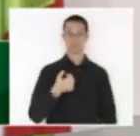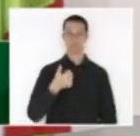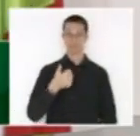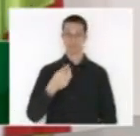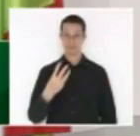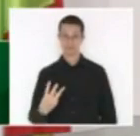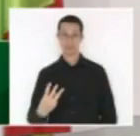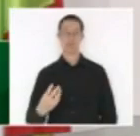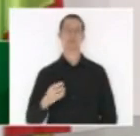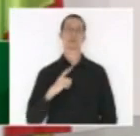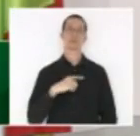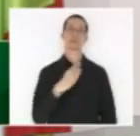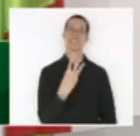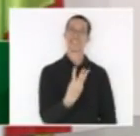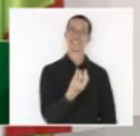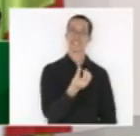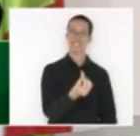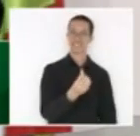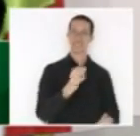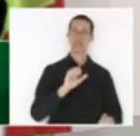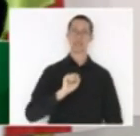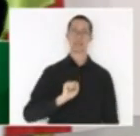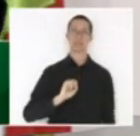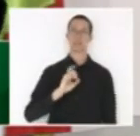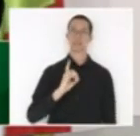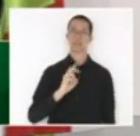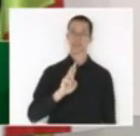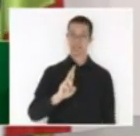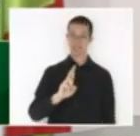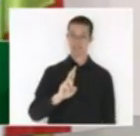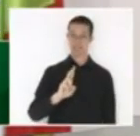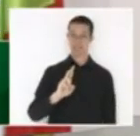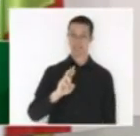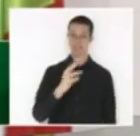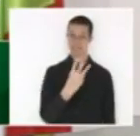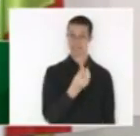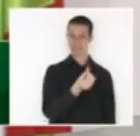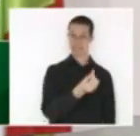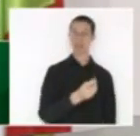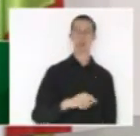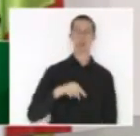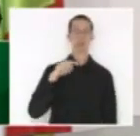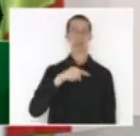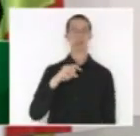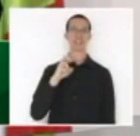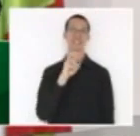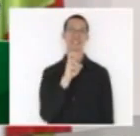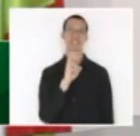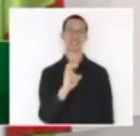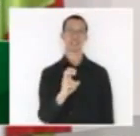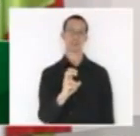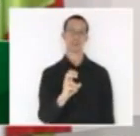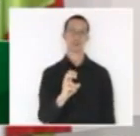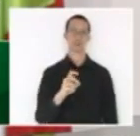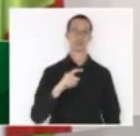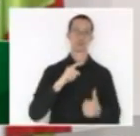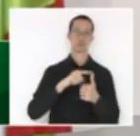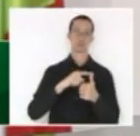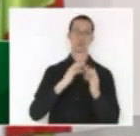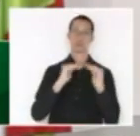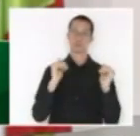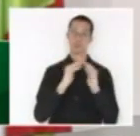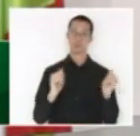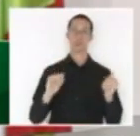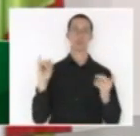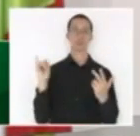Desenvolvimento Regional, apenas 5, Brusque, Itajaí, Grande Florianópolis, Laguna